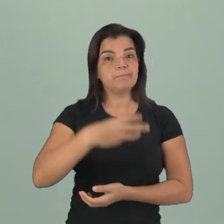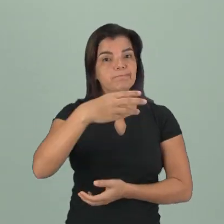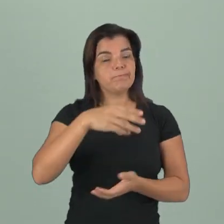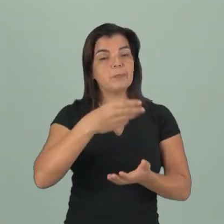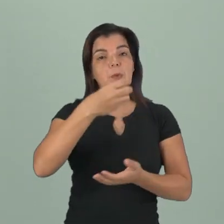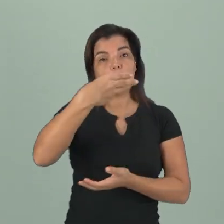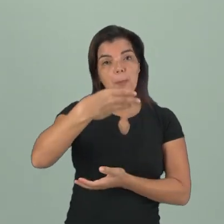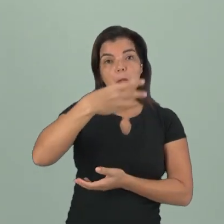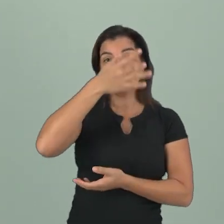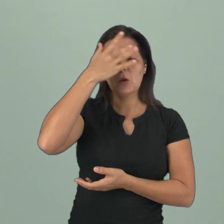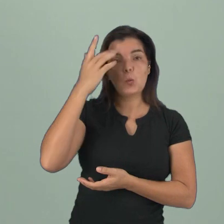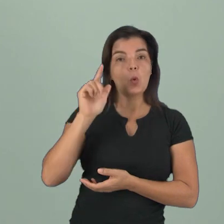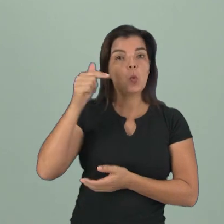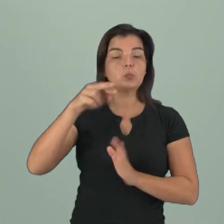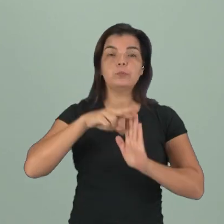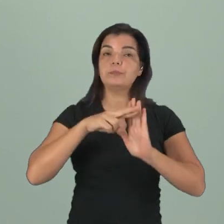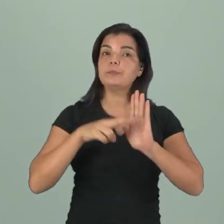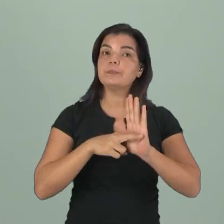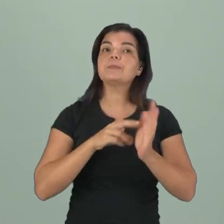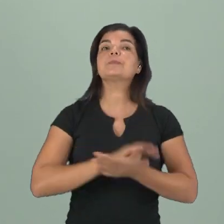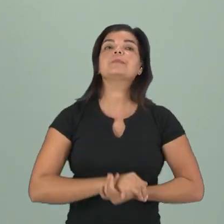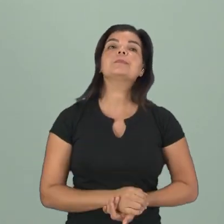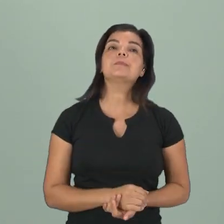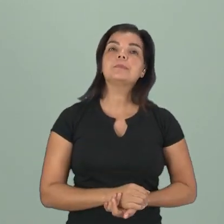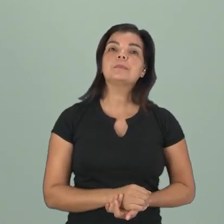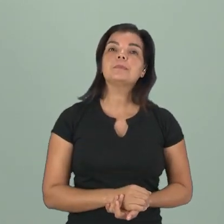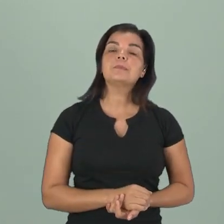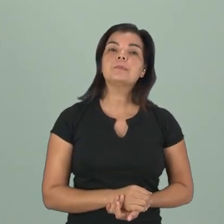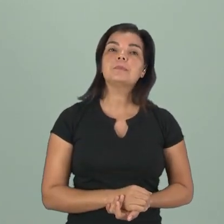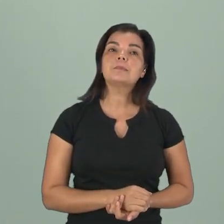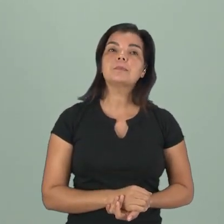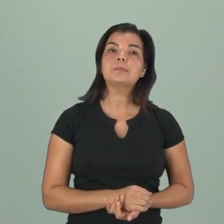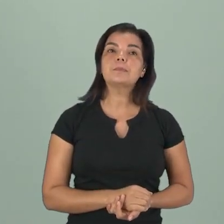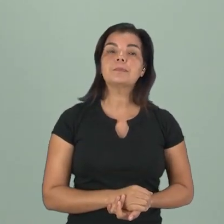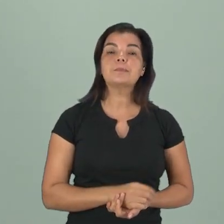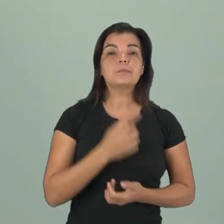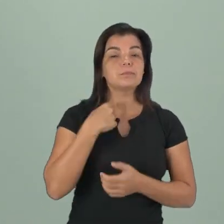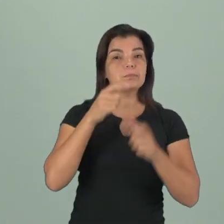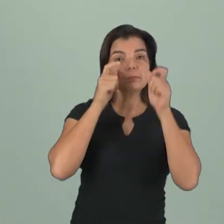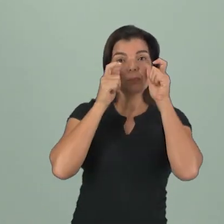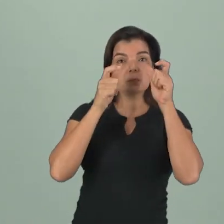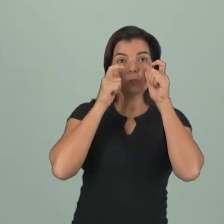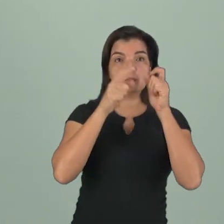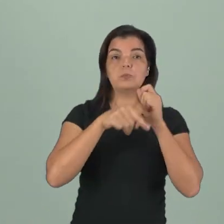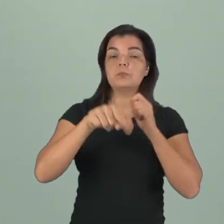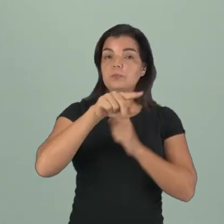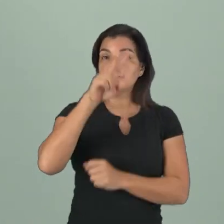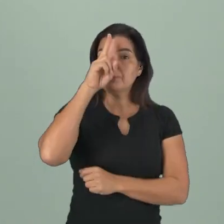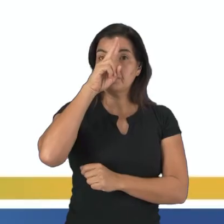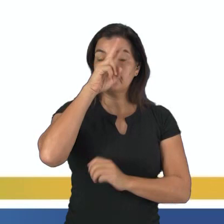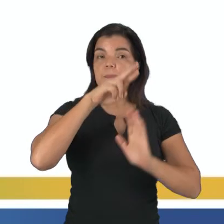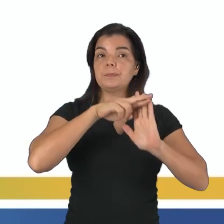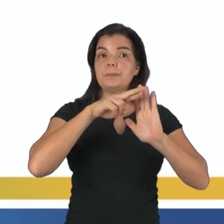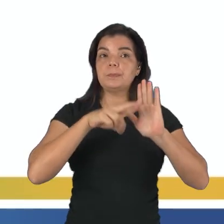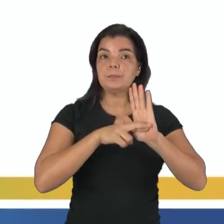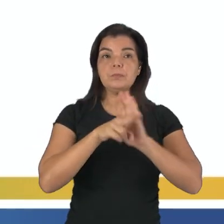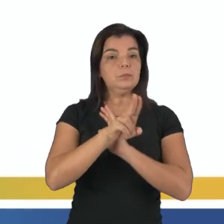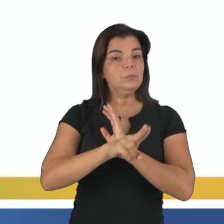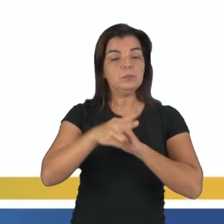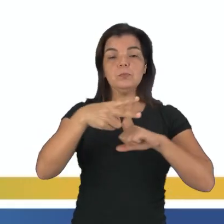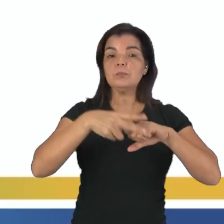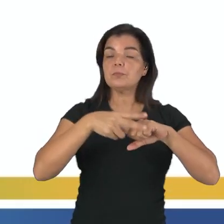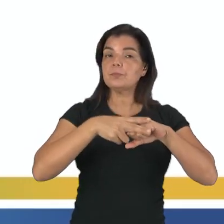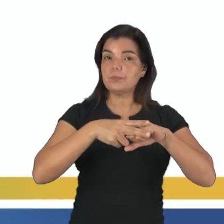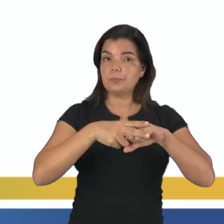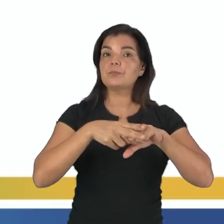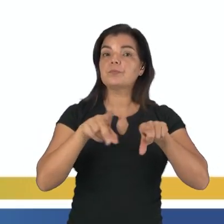pessoa, porque ele segue outra regra. Aí tem o attention para vocês, a atenção para vocês relembrarem das regrinhas, tá? Não usa o verbo